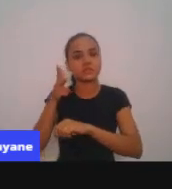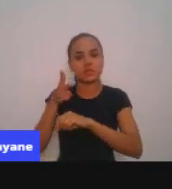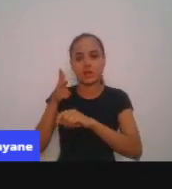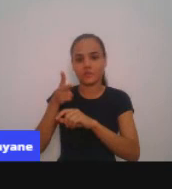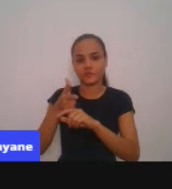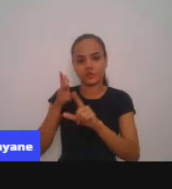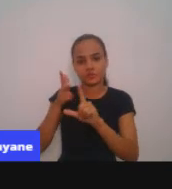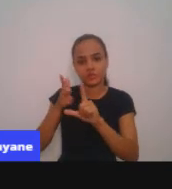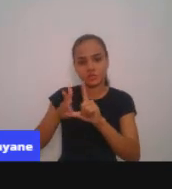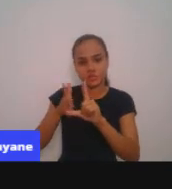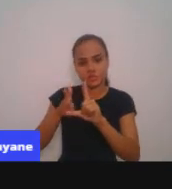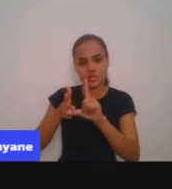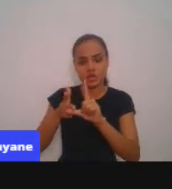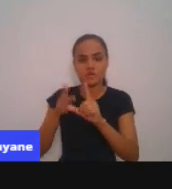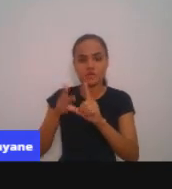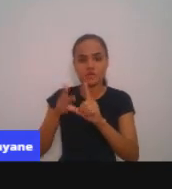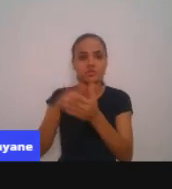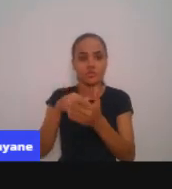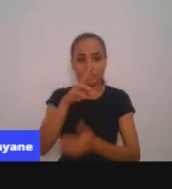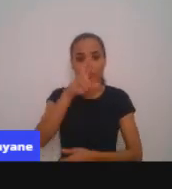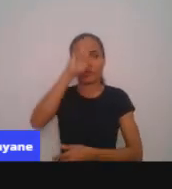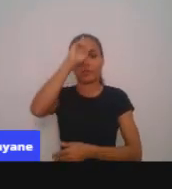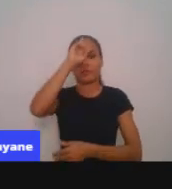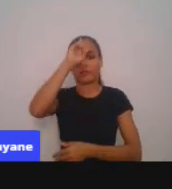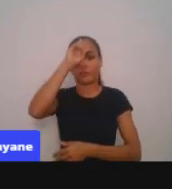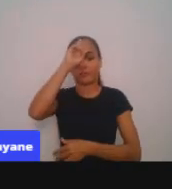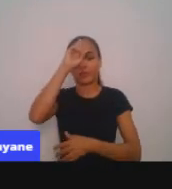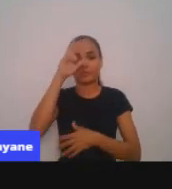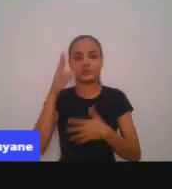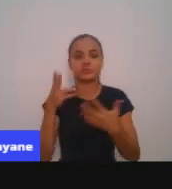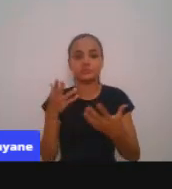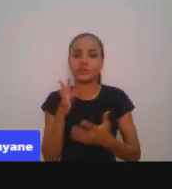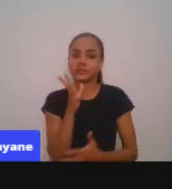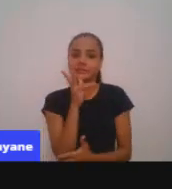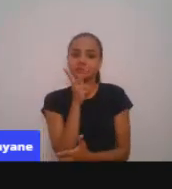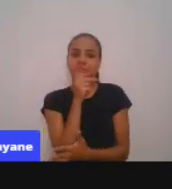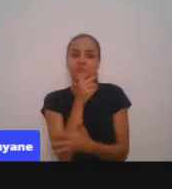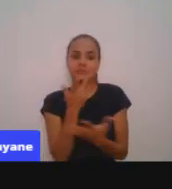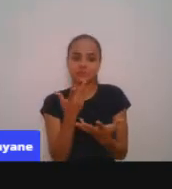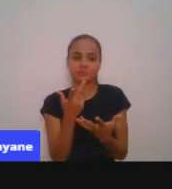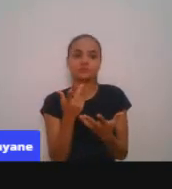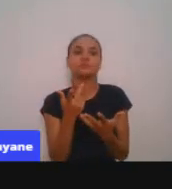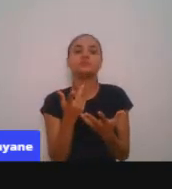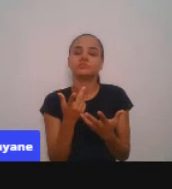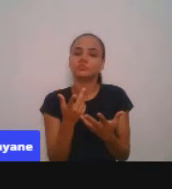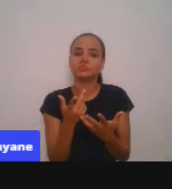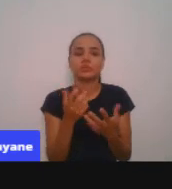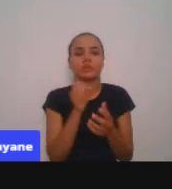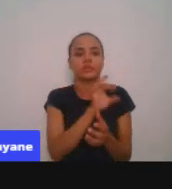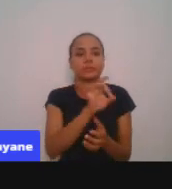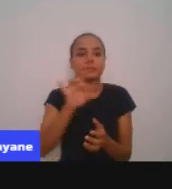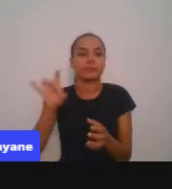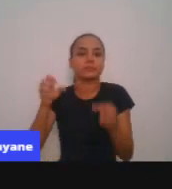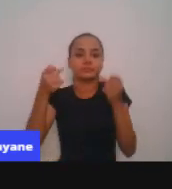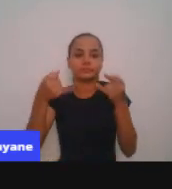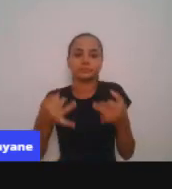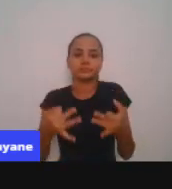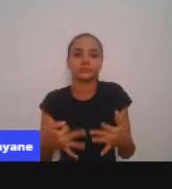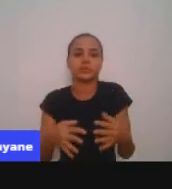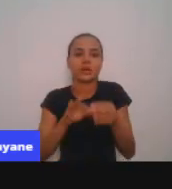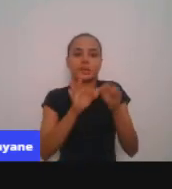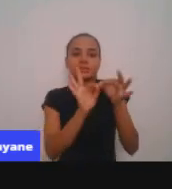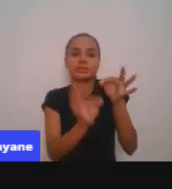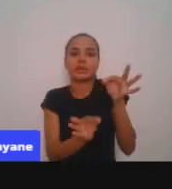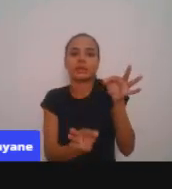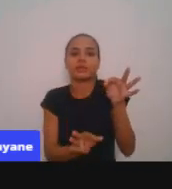explicar cada um deles. Por que eu não vou explicar? Porque na rede, na internet, tem inúmeros tutoriais e